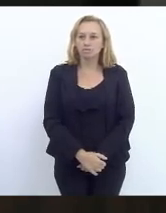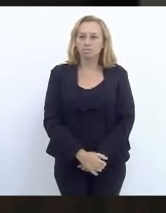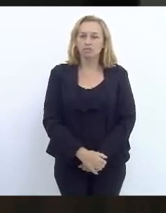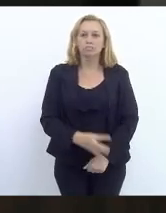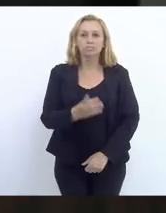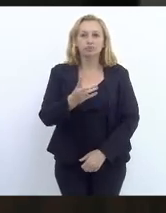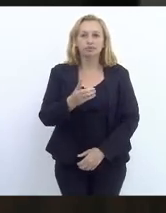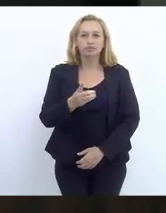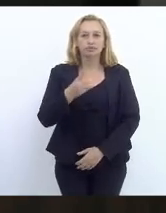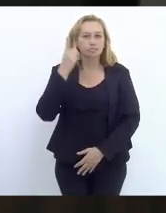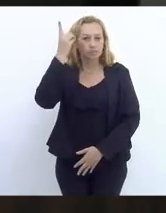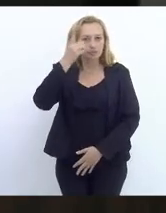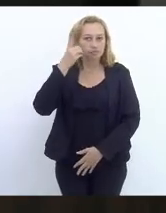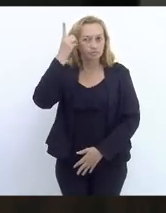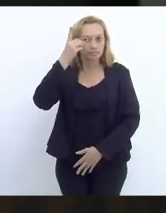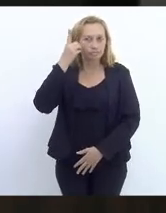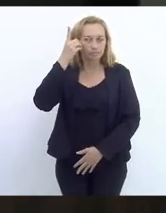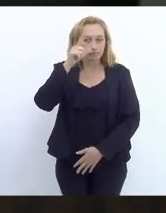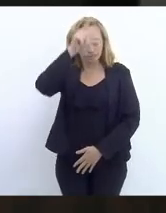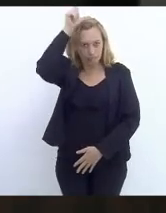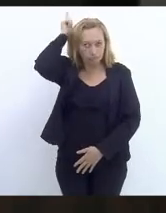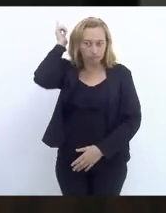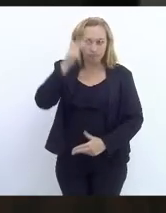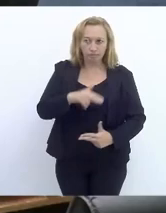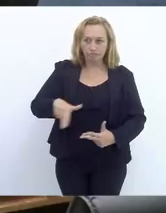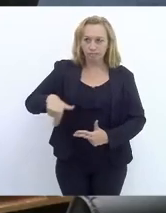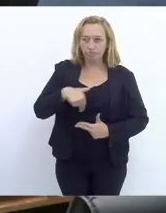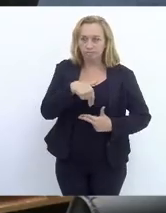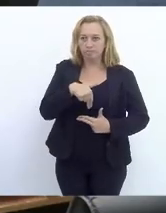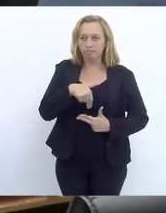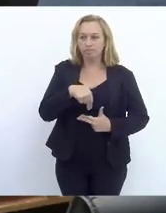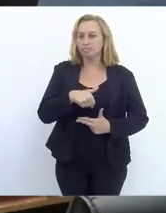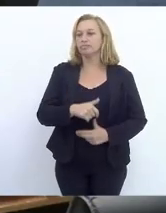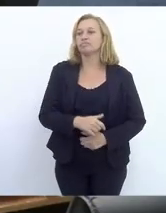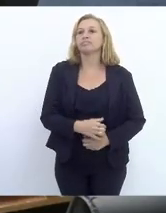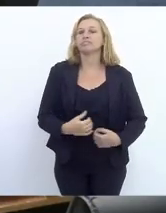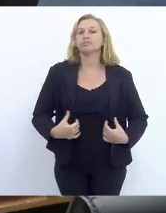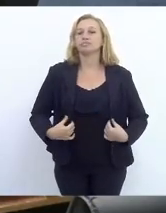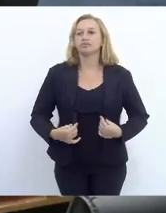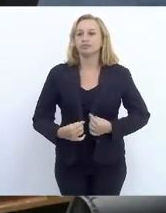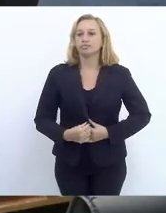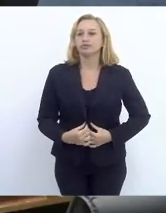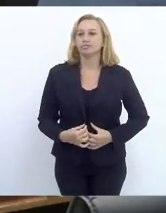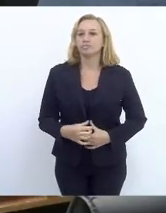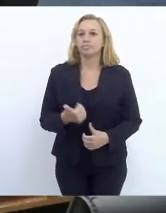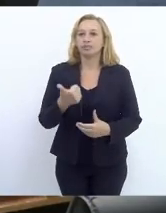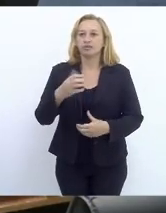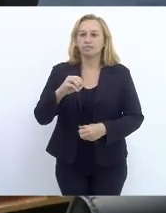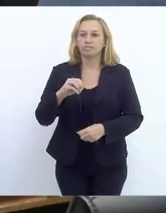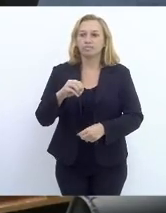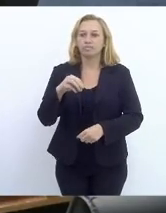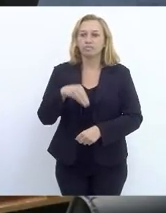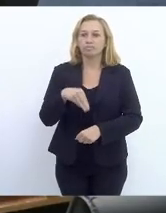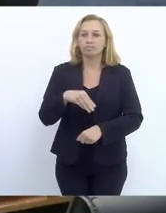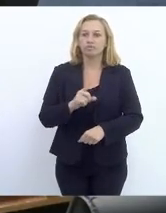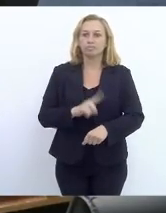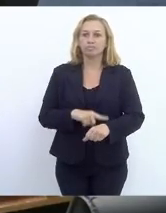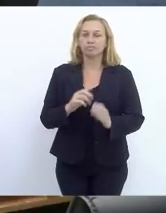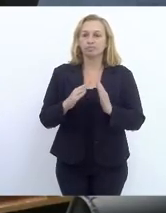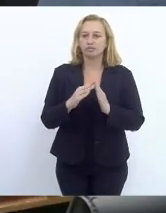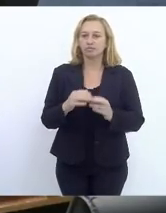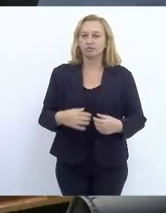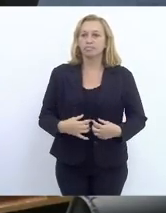o orador inscrito é o Nobre deputado do Spawn que dispõe de dez minutos